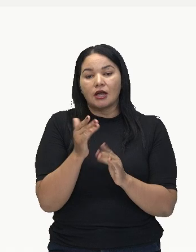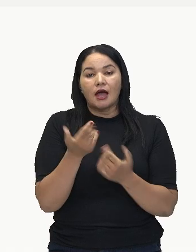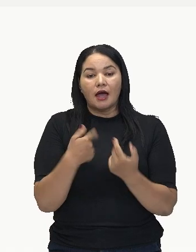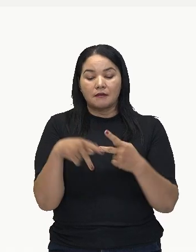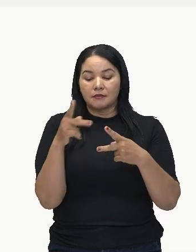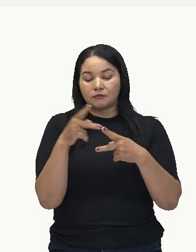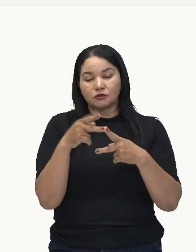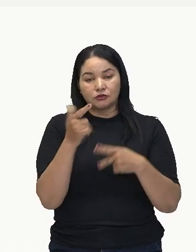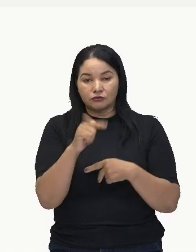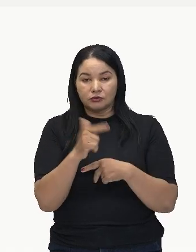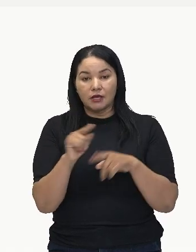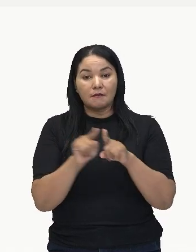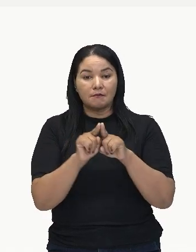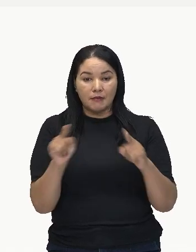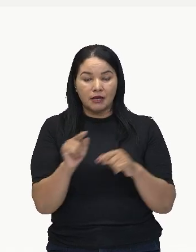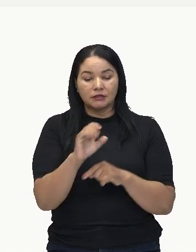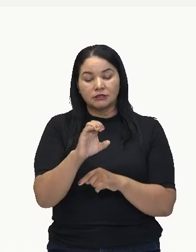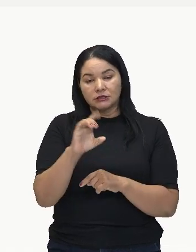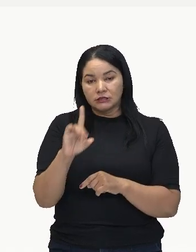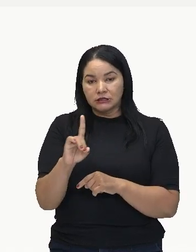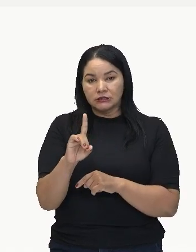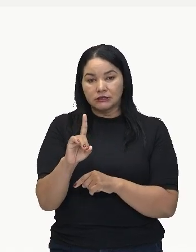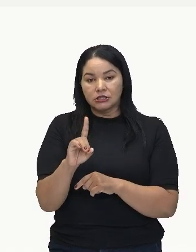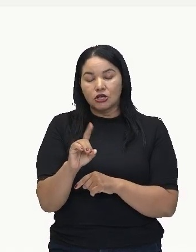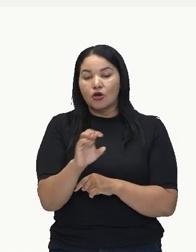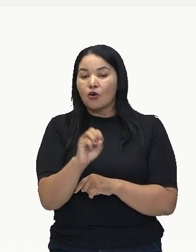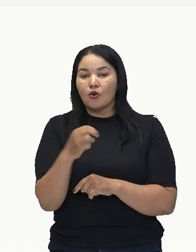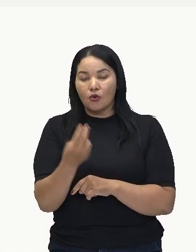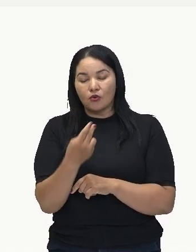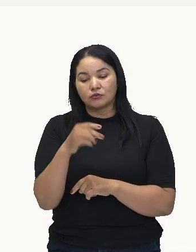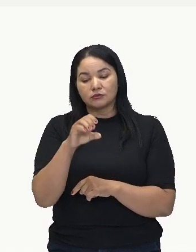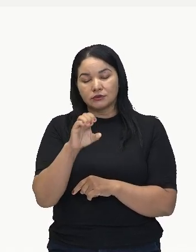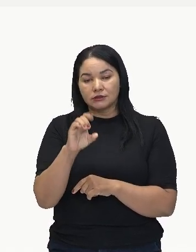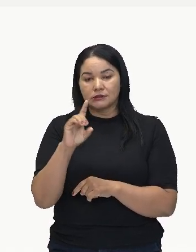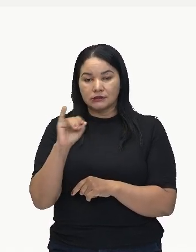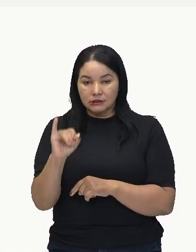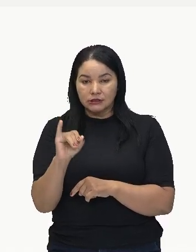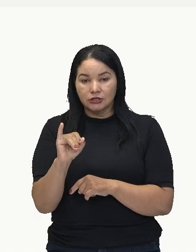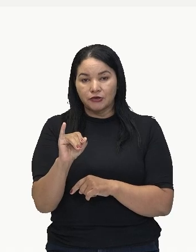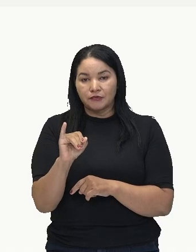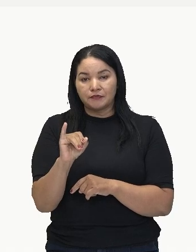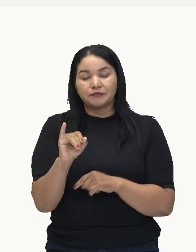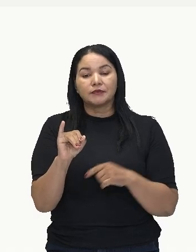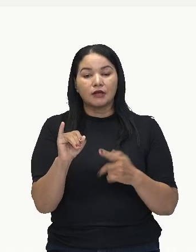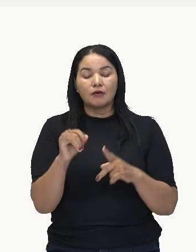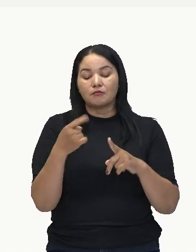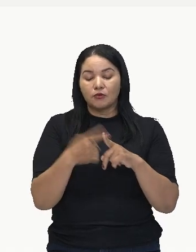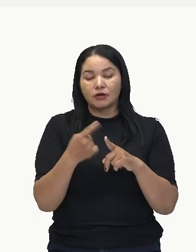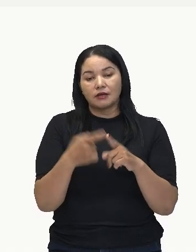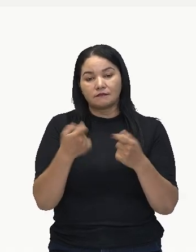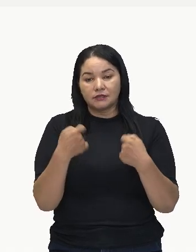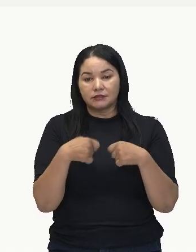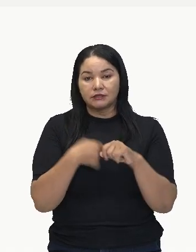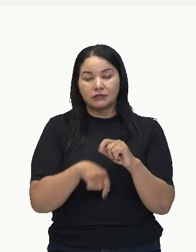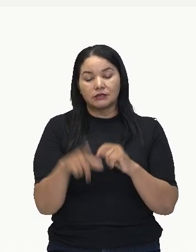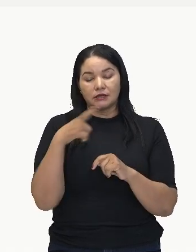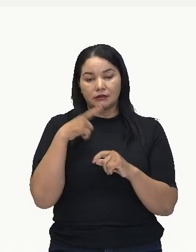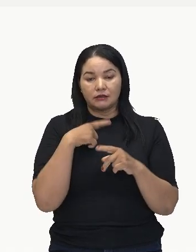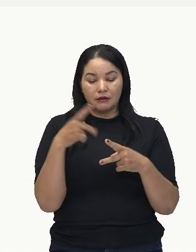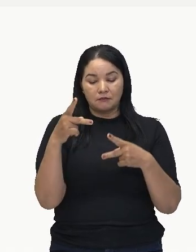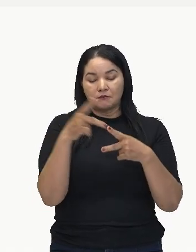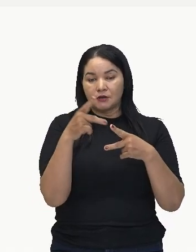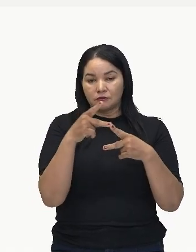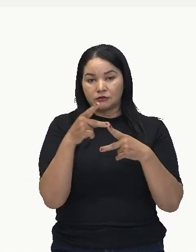do complemento indireto, há uma preposição, por isso que se diz indireto, porque tem que passar por essa preposição aqui,